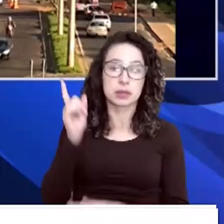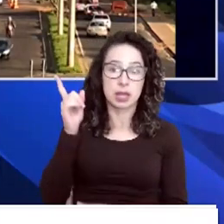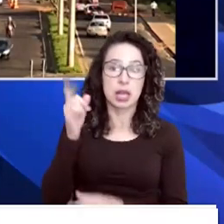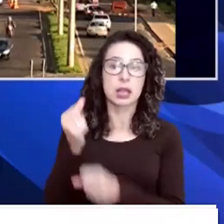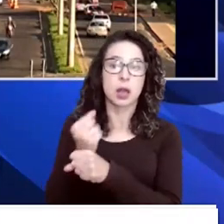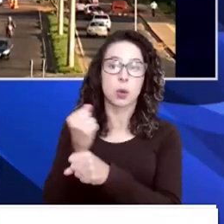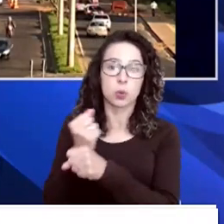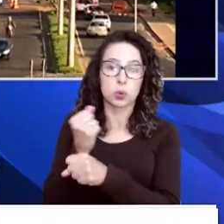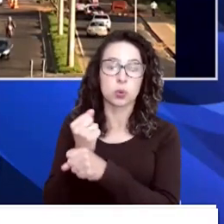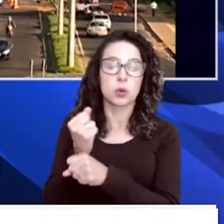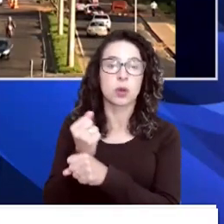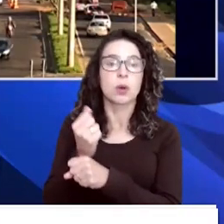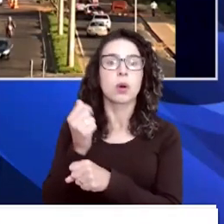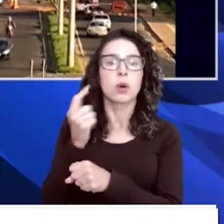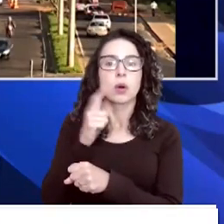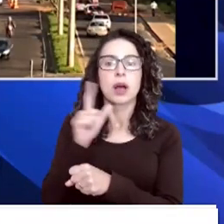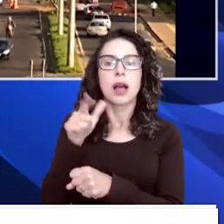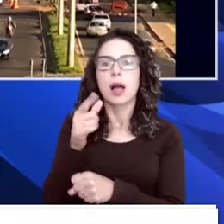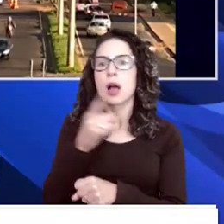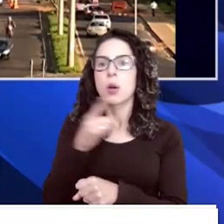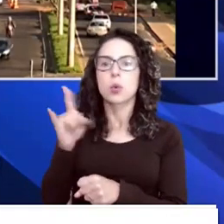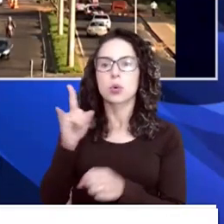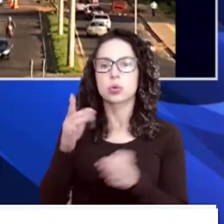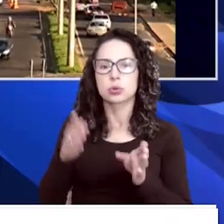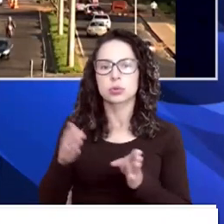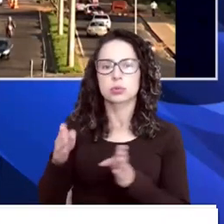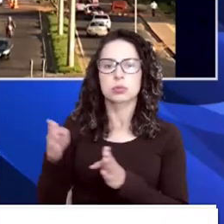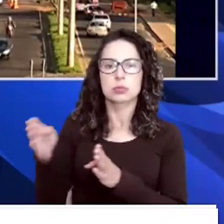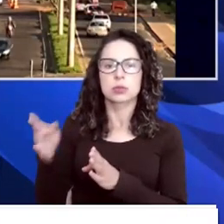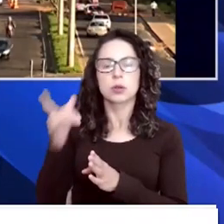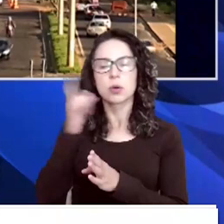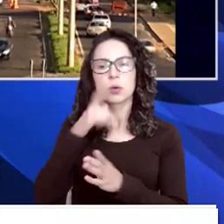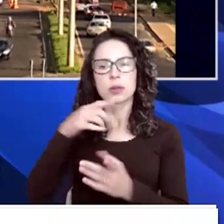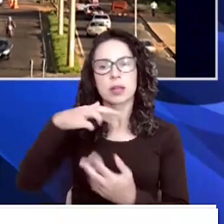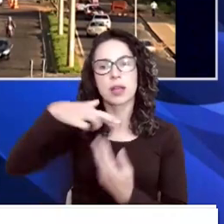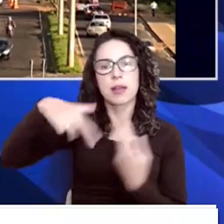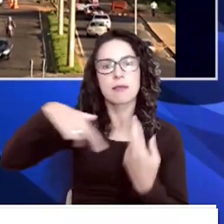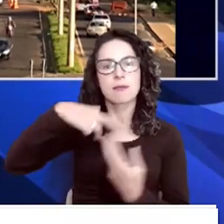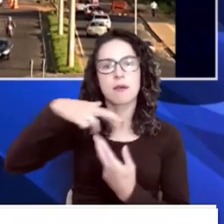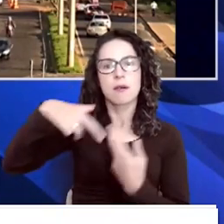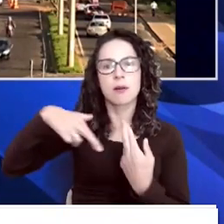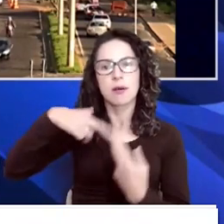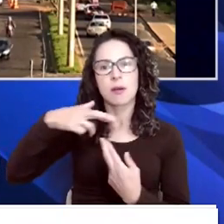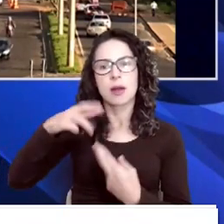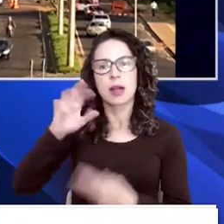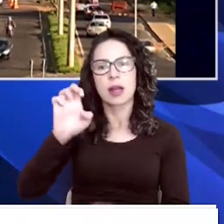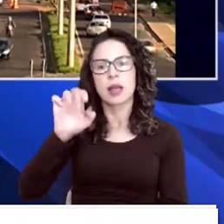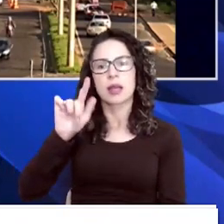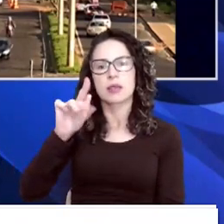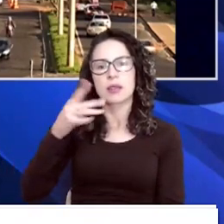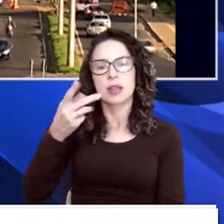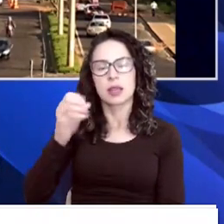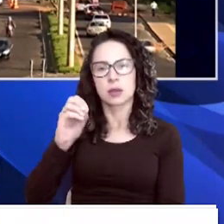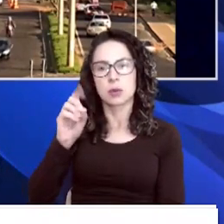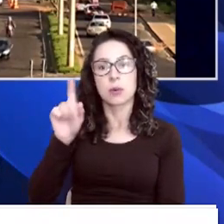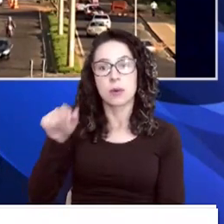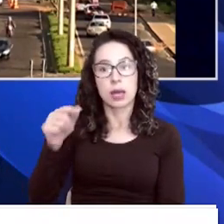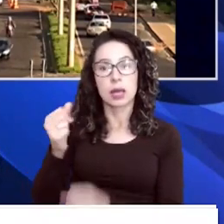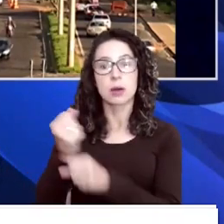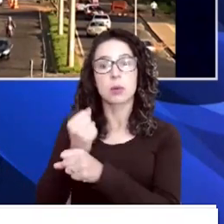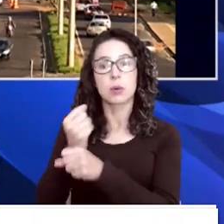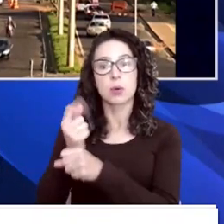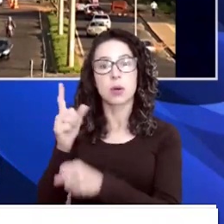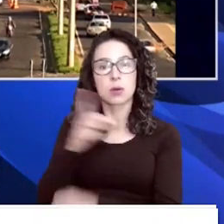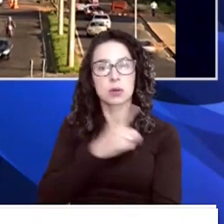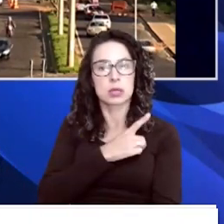saindo, é a última etapa da revitalização do Engenho Queimado. Essa obra está saindo, o Delamotte e o Tid